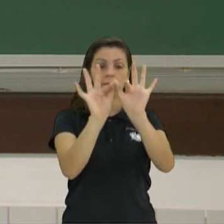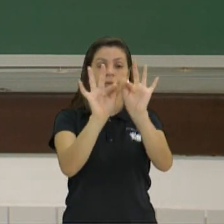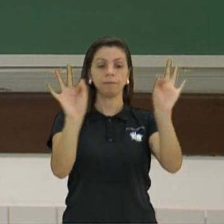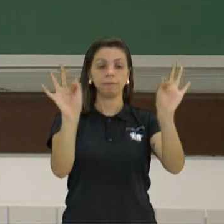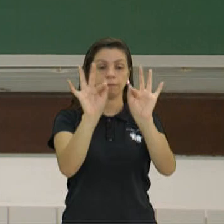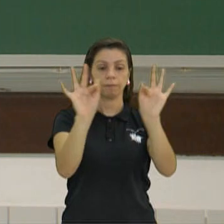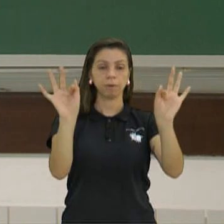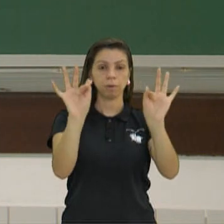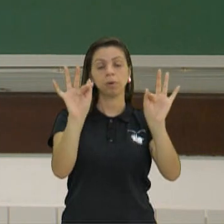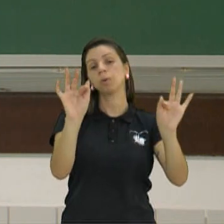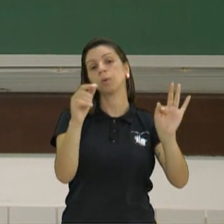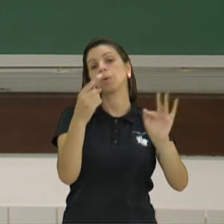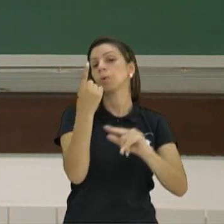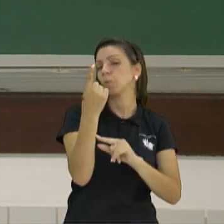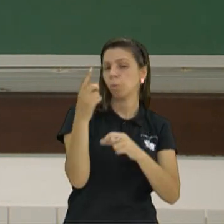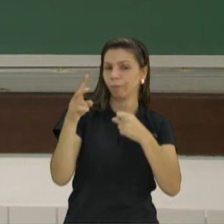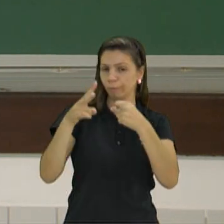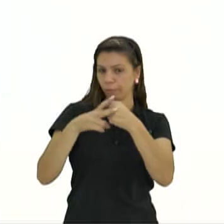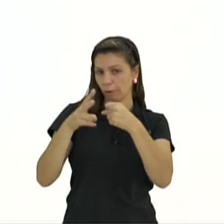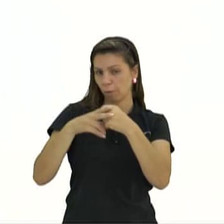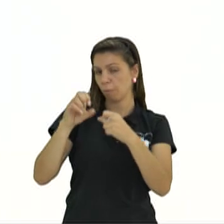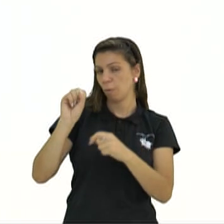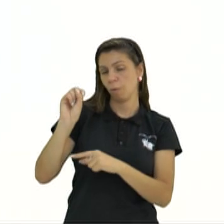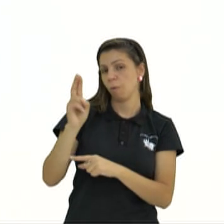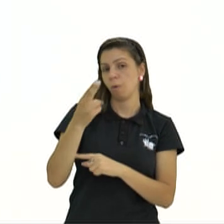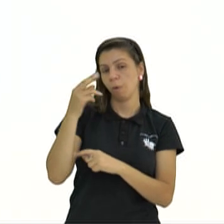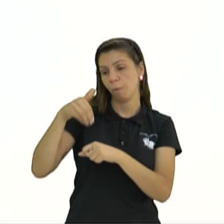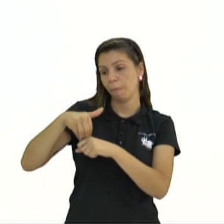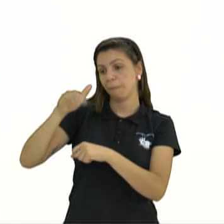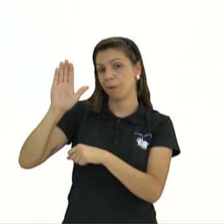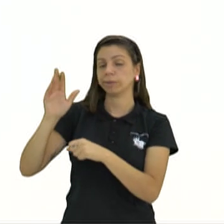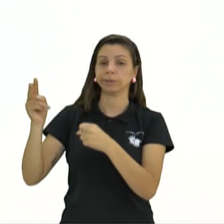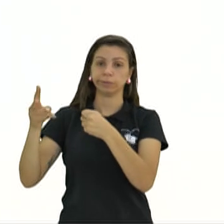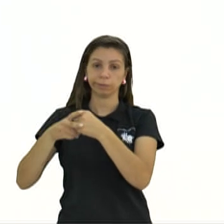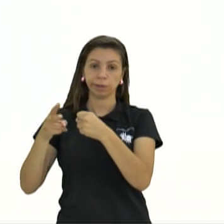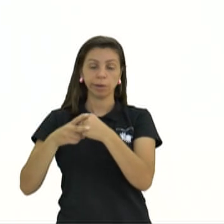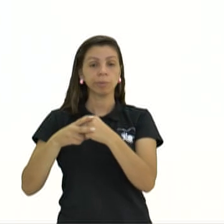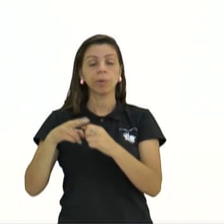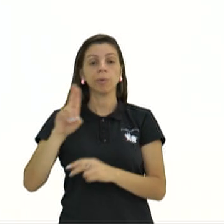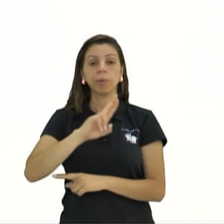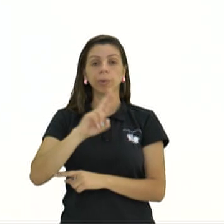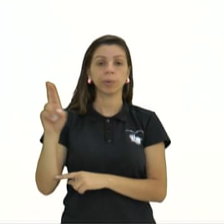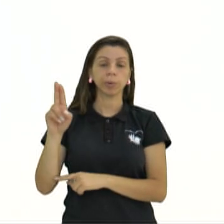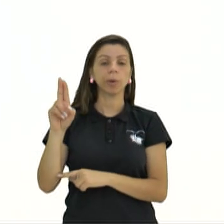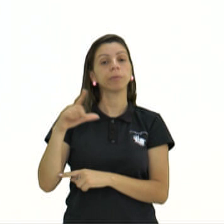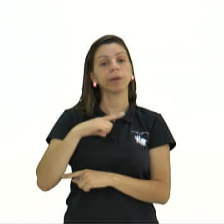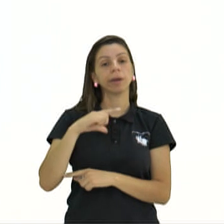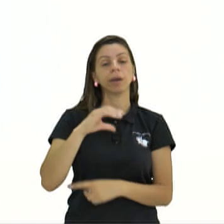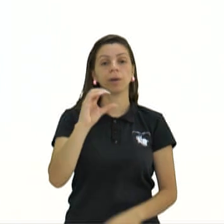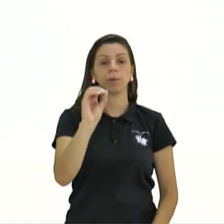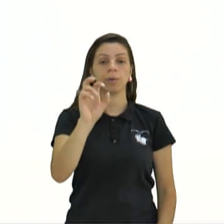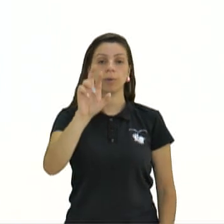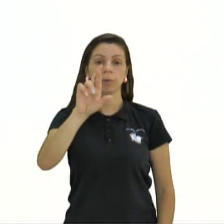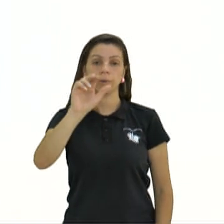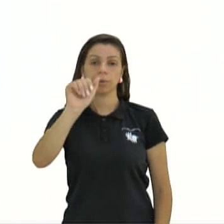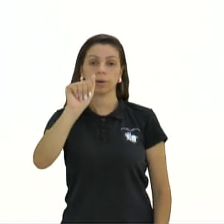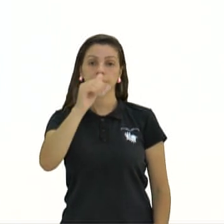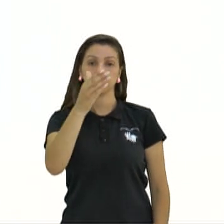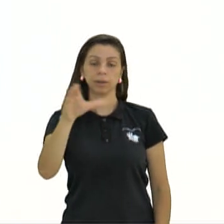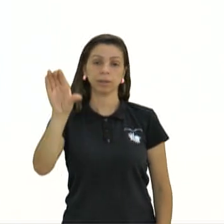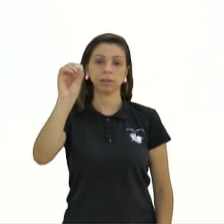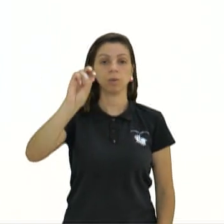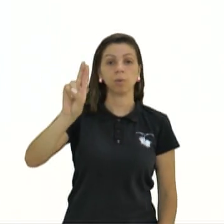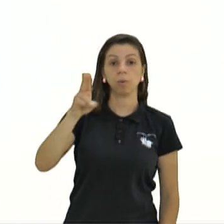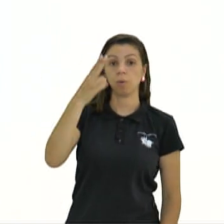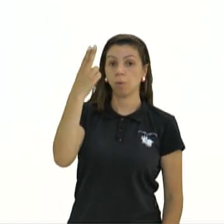formada por um ou mais verbos, é chamada de oração ou período. Cada oração do período se organiza em torno de um